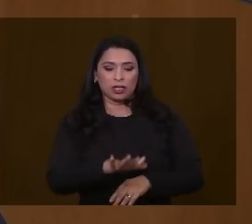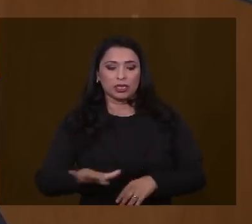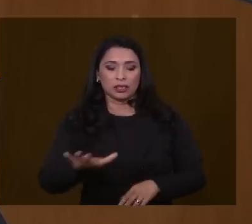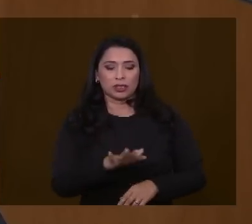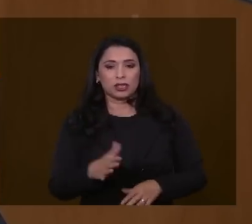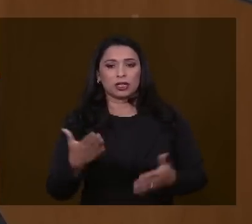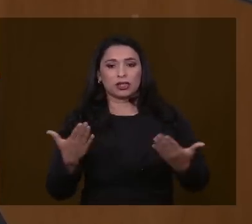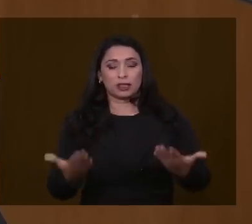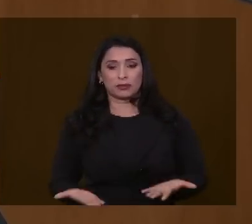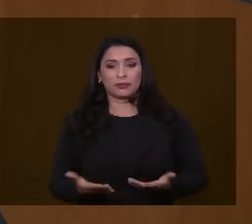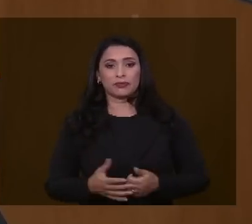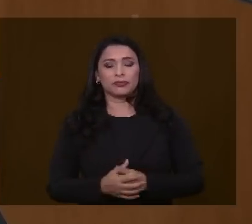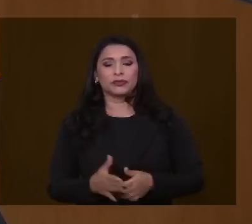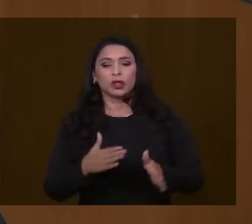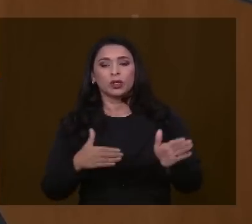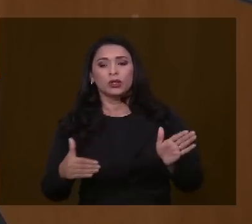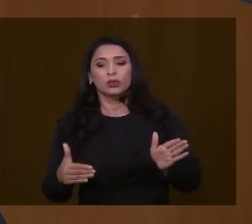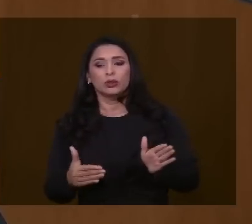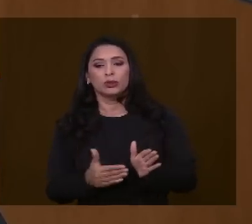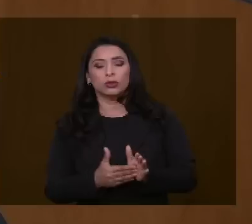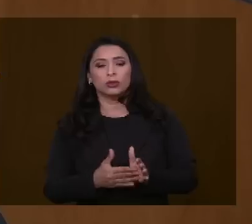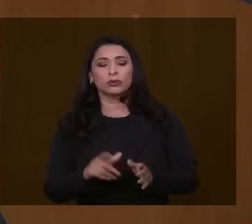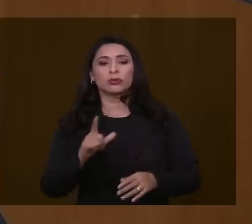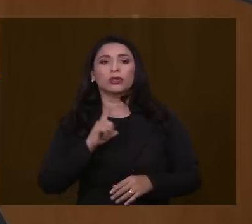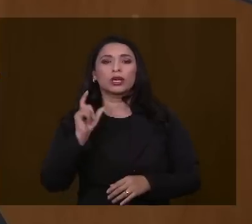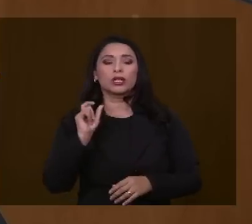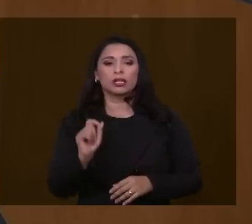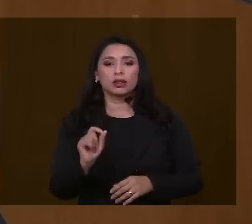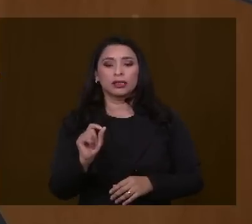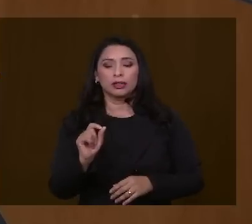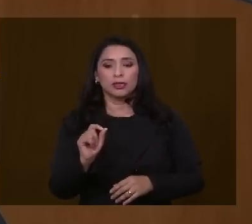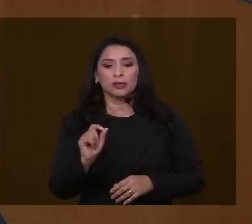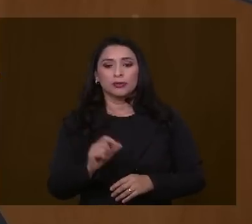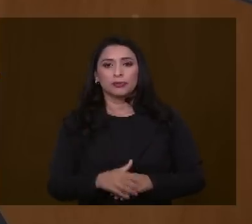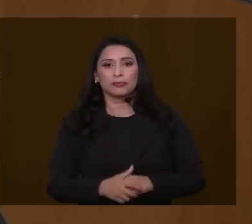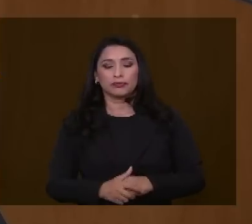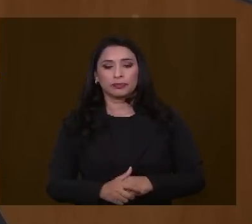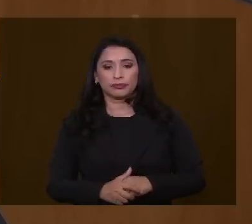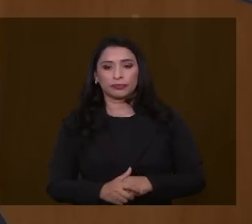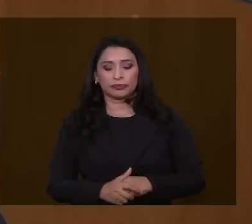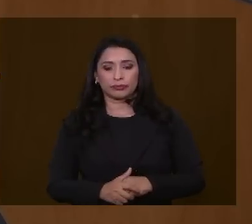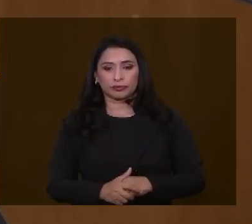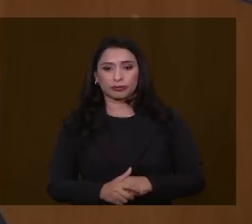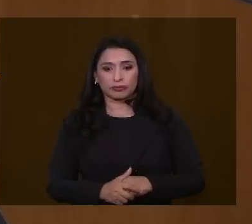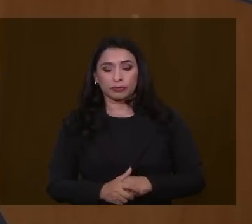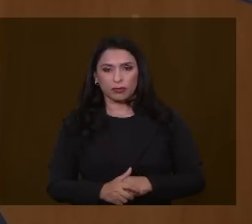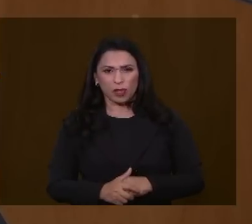conspirações elucubradas para prender membros do Supremo Tribunal Federal. Os atos